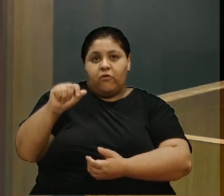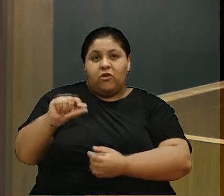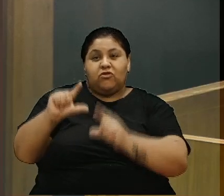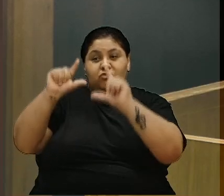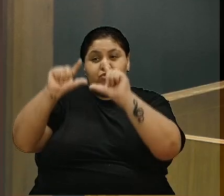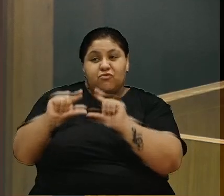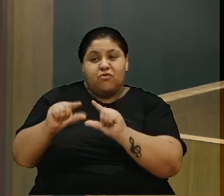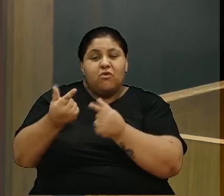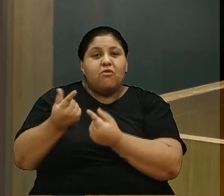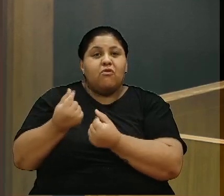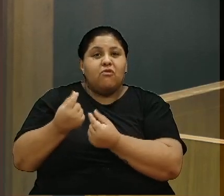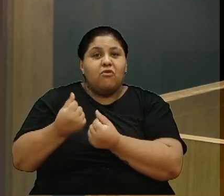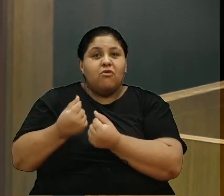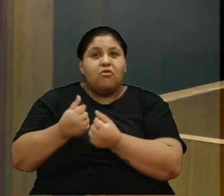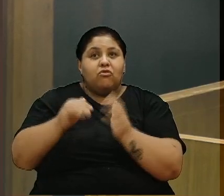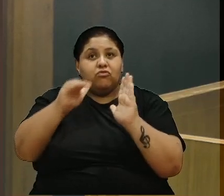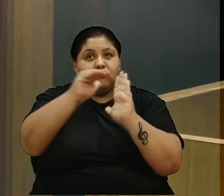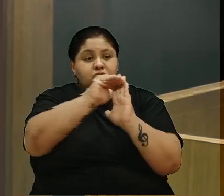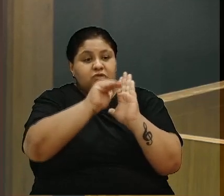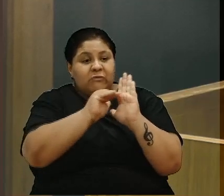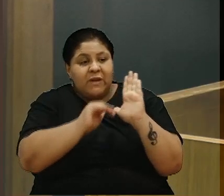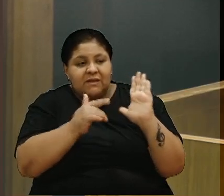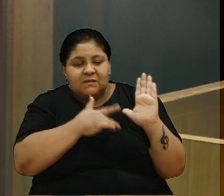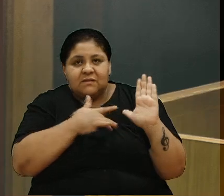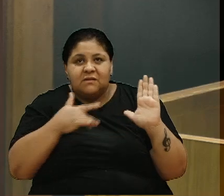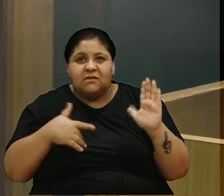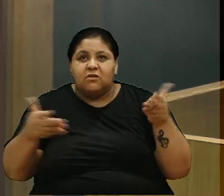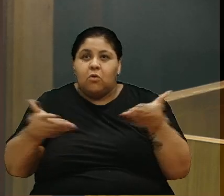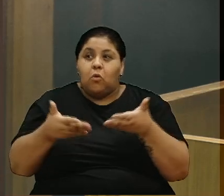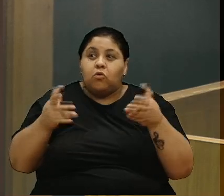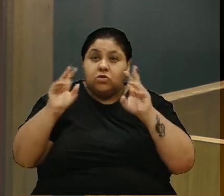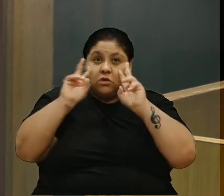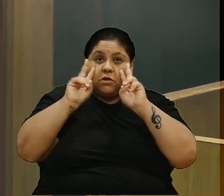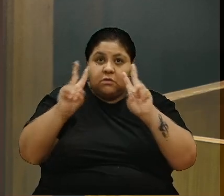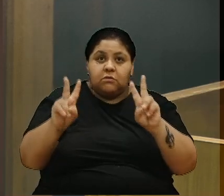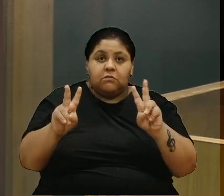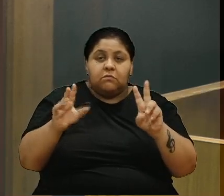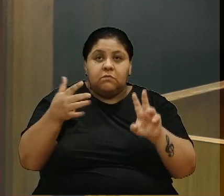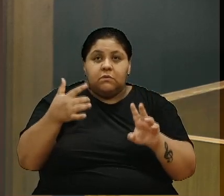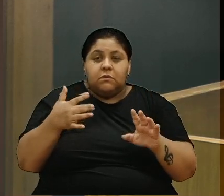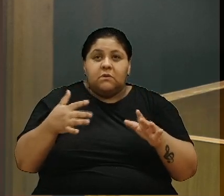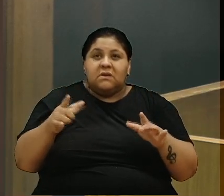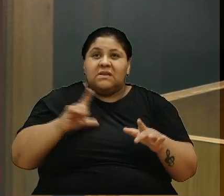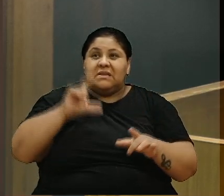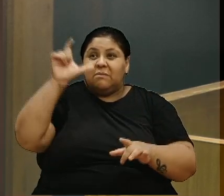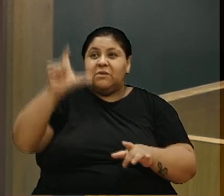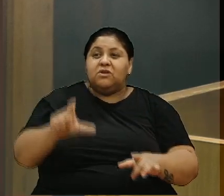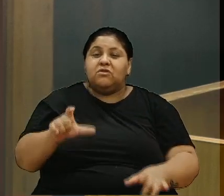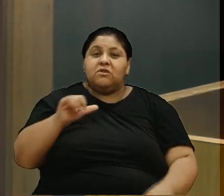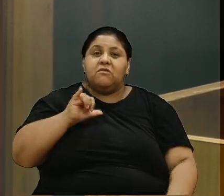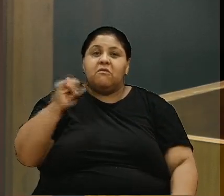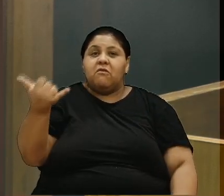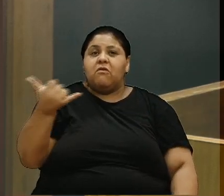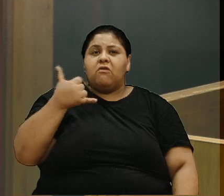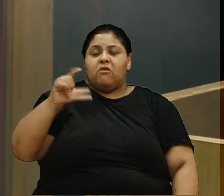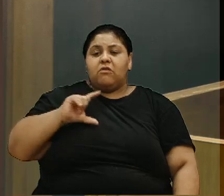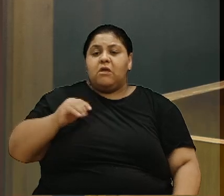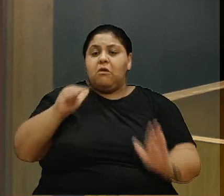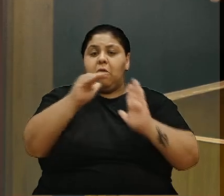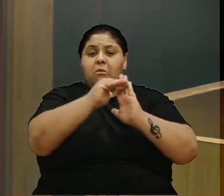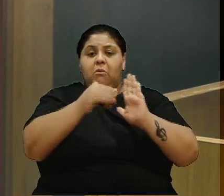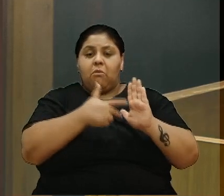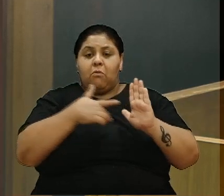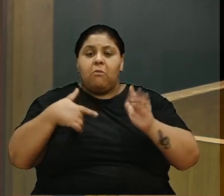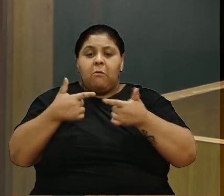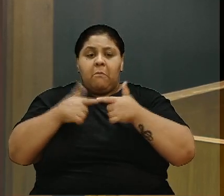preço dos planos de saúde. Hoje eu vejo, pasmem, tem gente que diz para mim assim, ó, eu tenho plano, mas eu